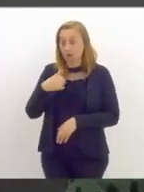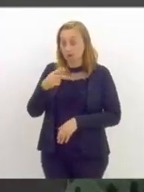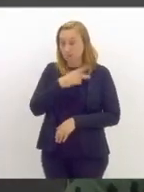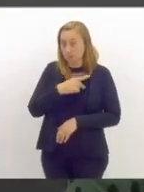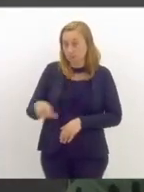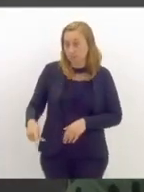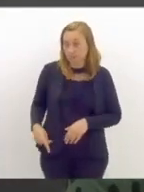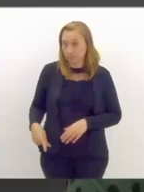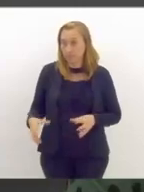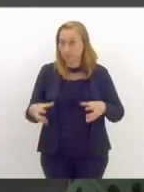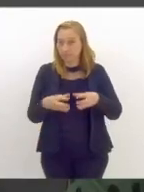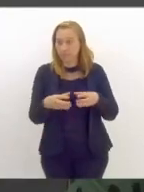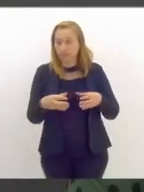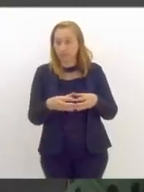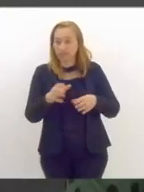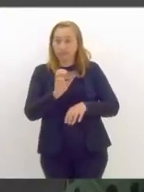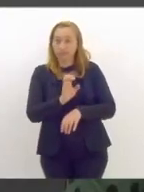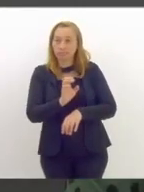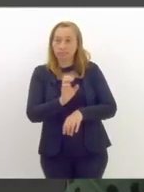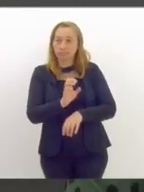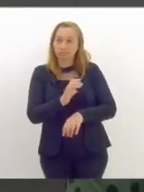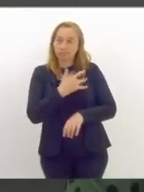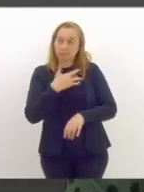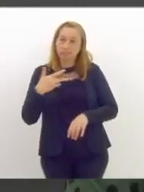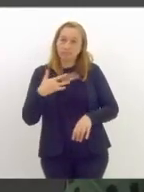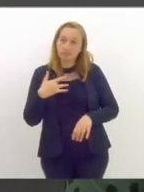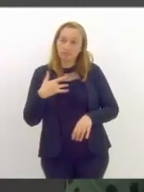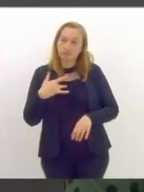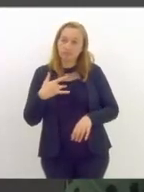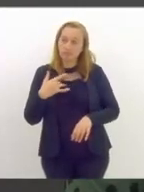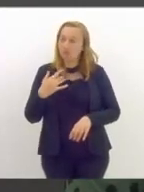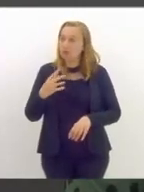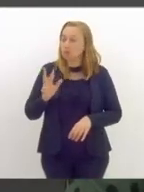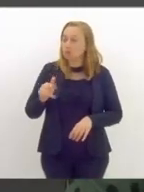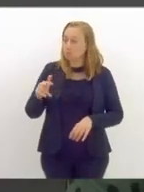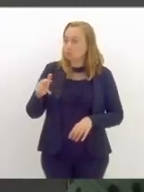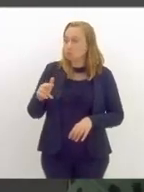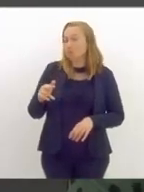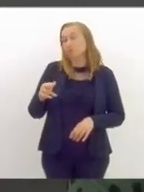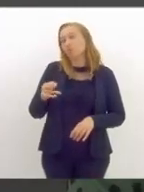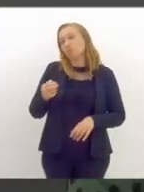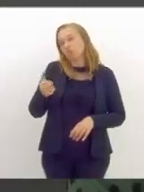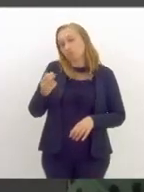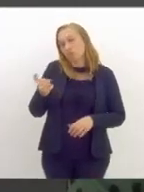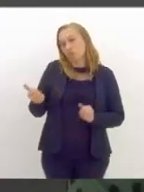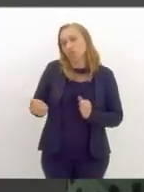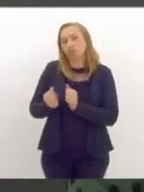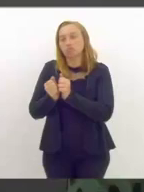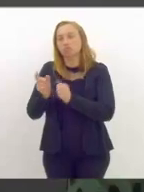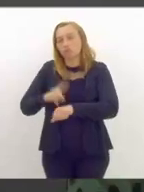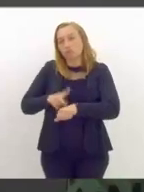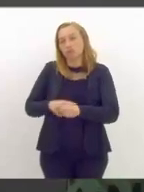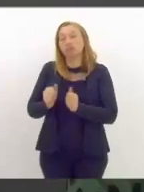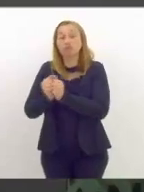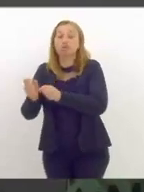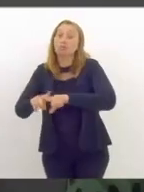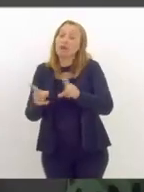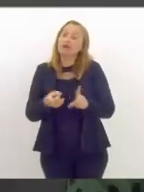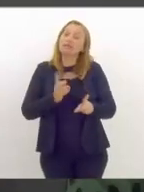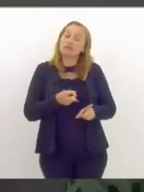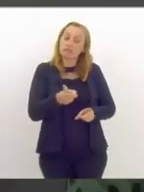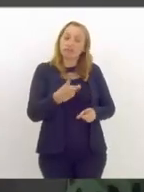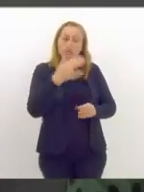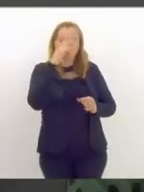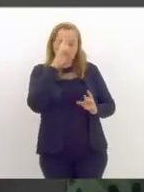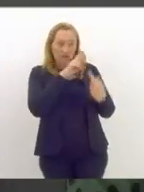mesmo lado, né, secretário? Mas eu sempre reconheci em Vossa Excelência um compromisso com o Sistema Único